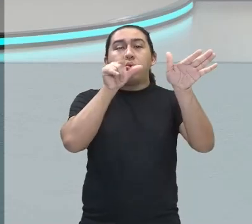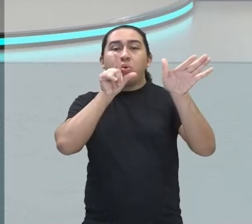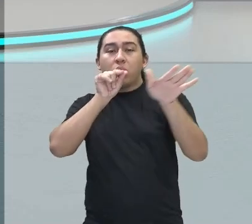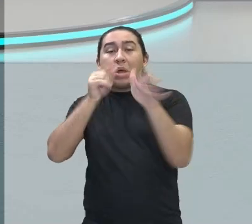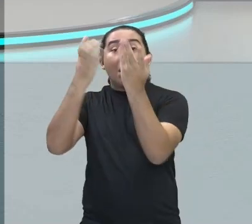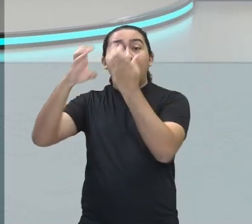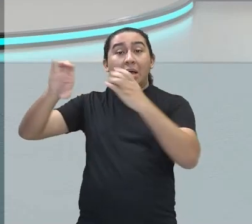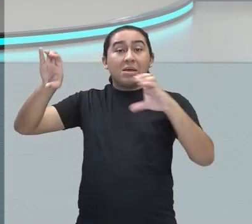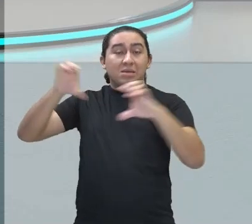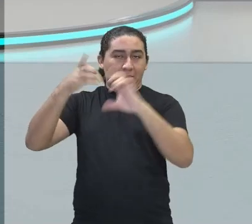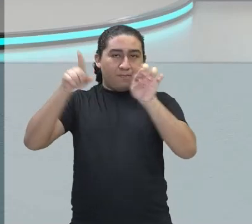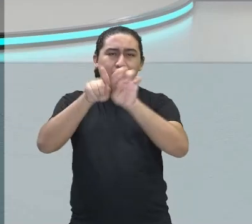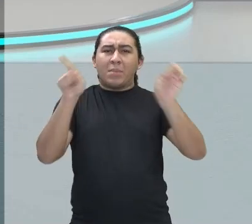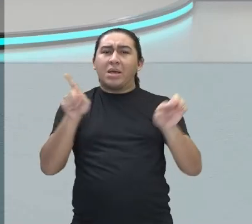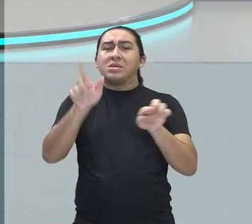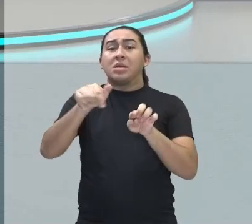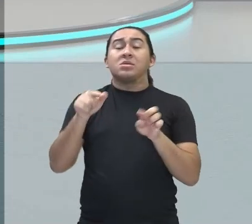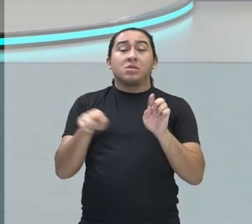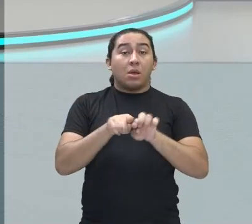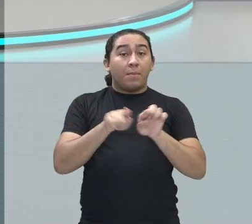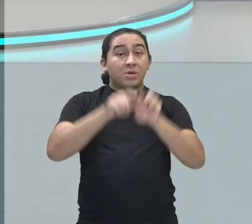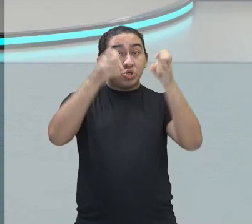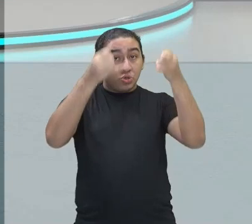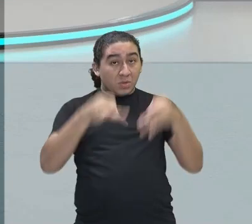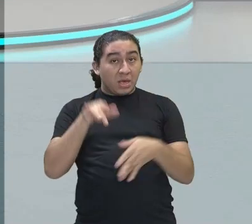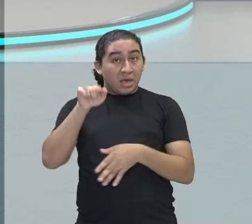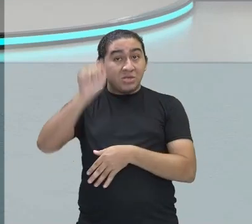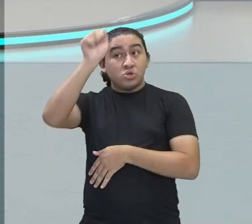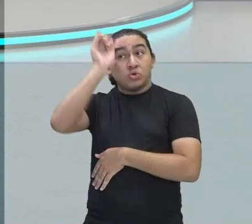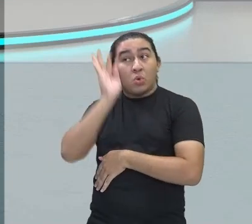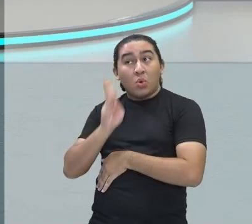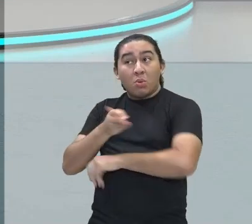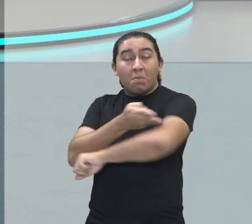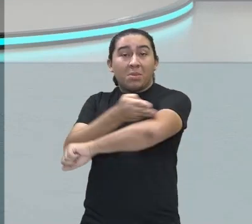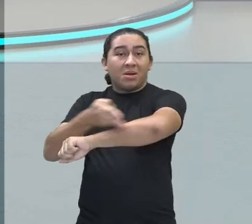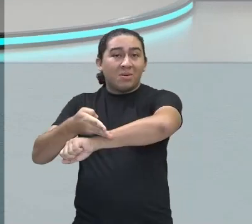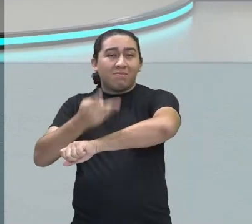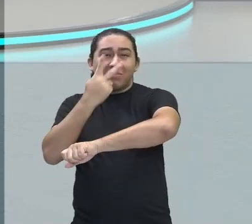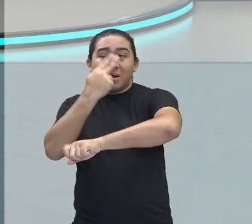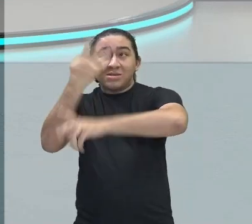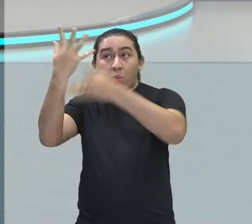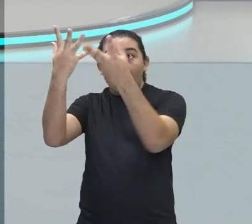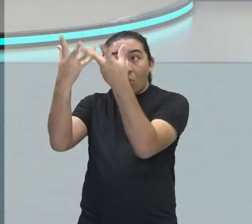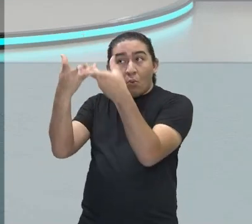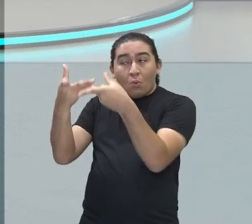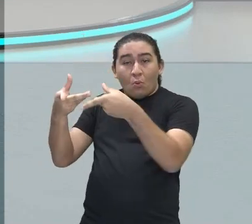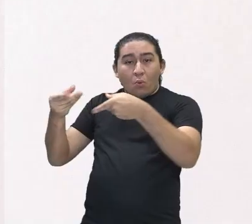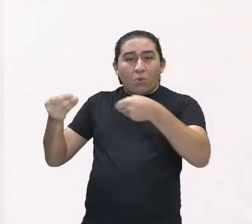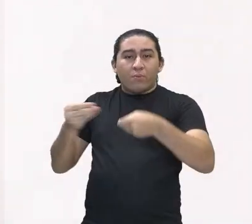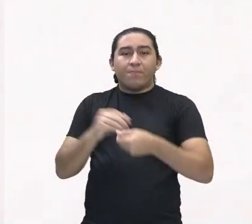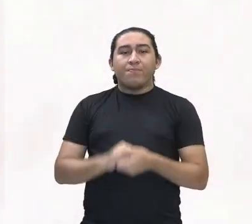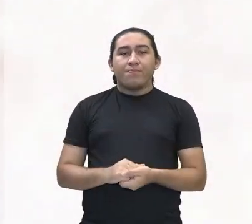lírico sugere que esse alegre sonho branco está prestes a morrer. Vamos ver um trecho.